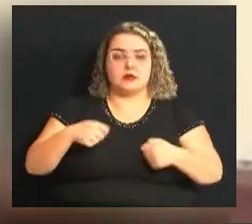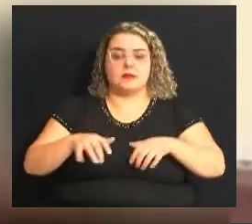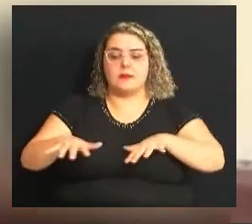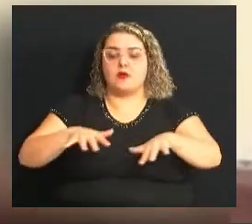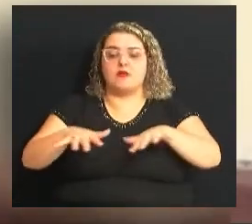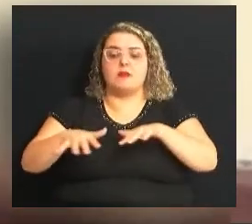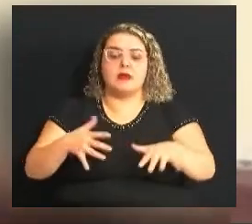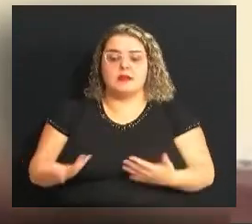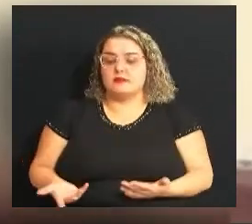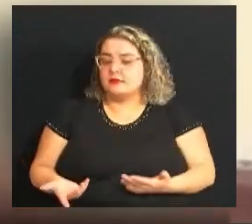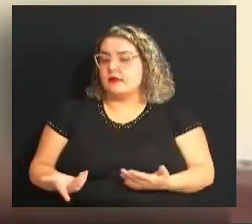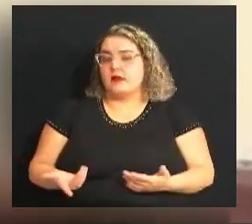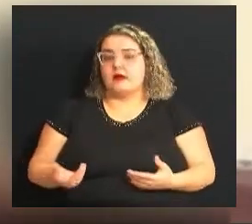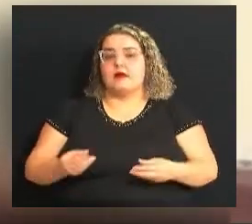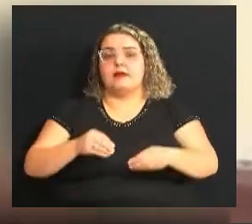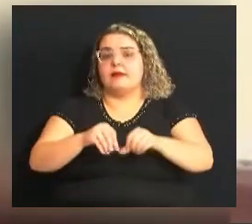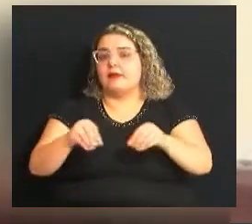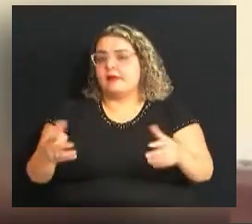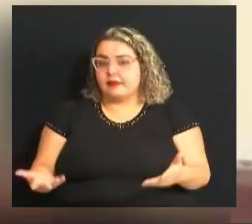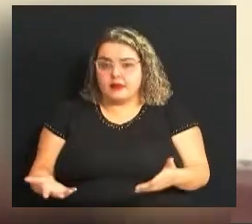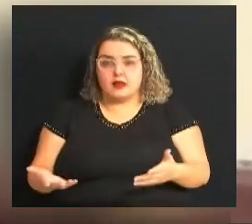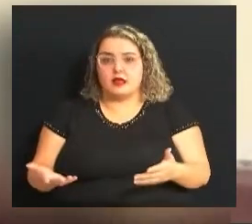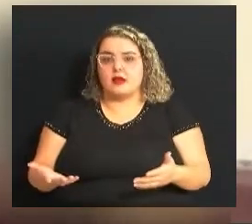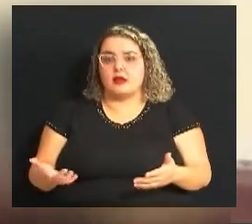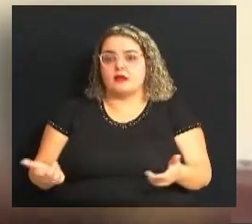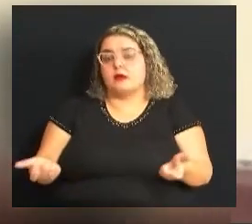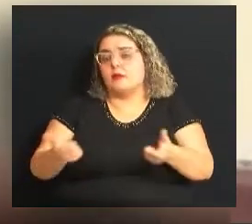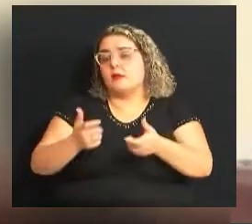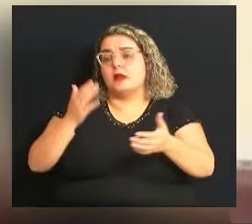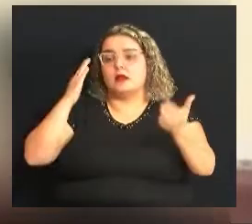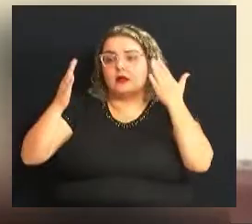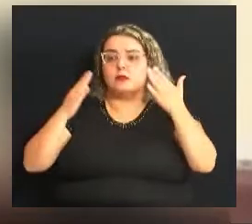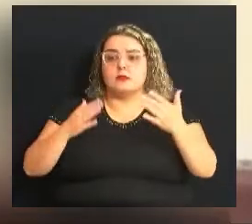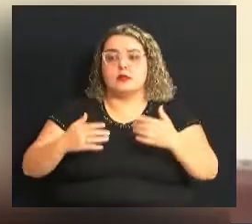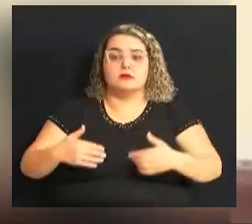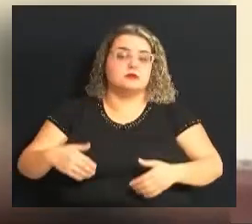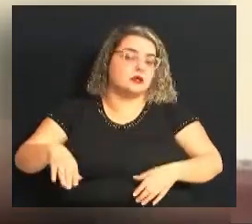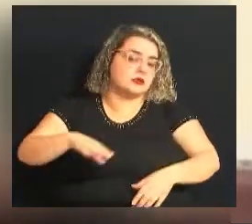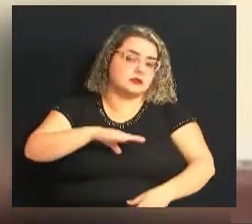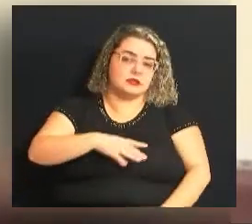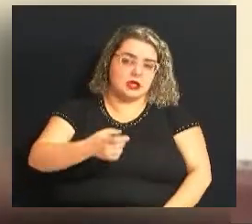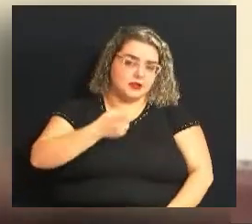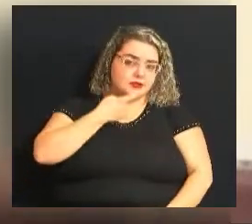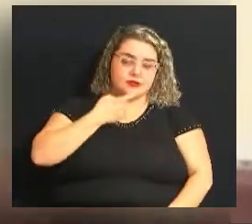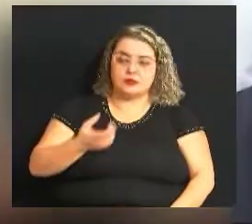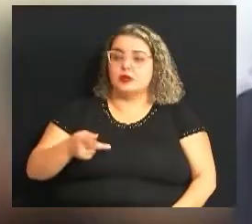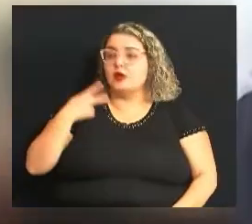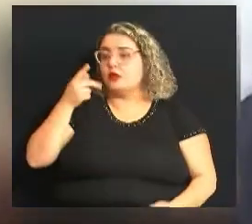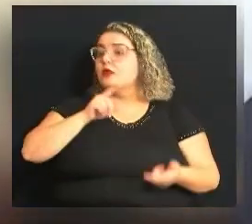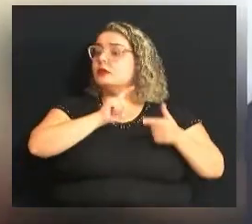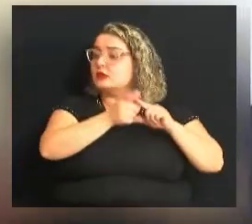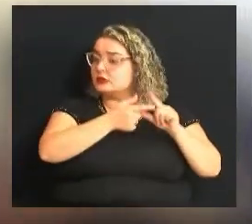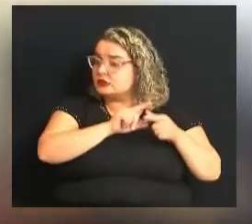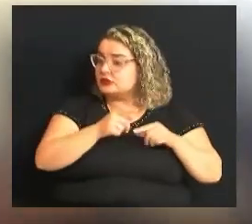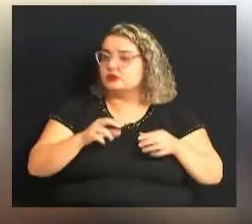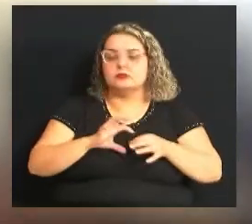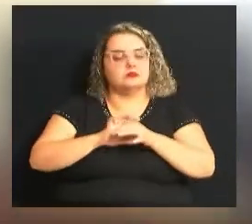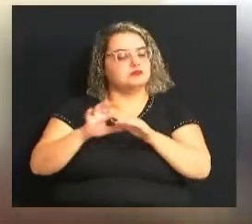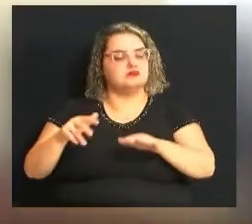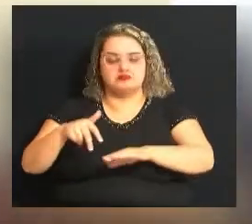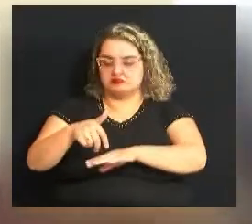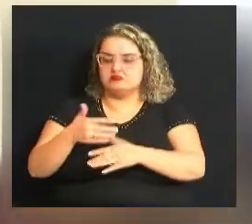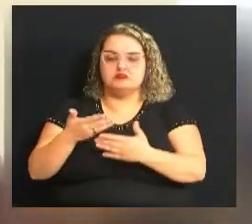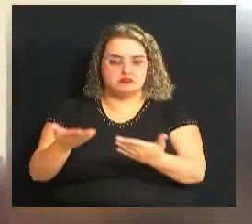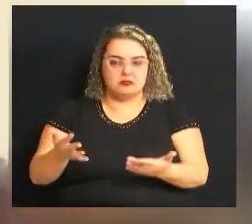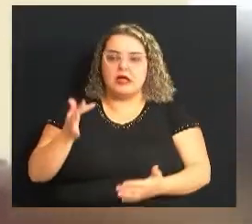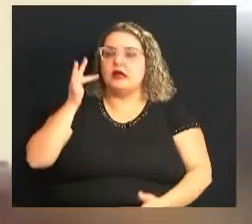se movimentar tanta Terra você não vai ser vai ter menos caminhão de terra movimentando pelas ruas da cidade o vereador Major